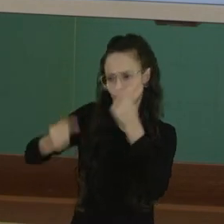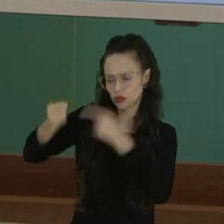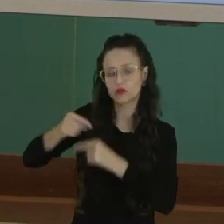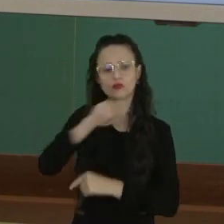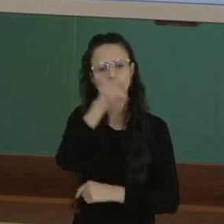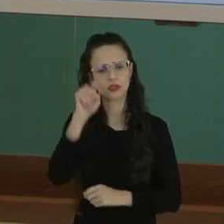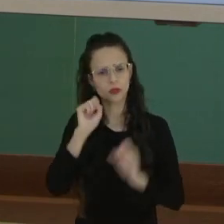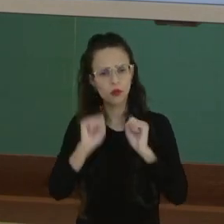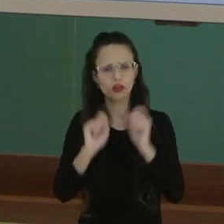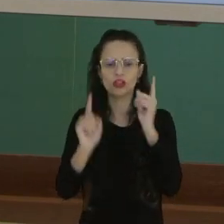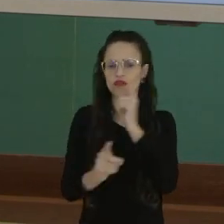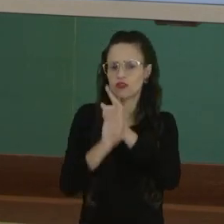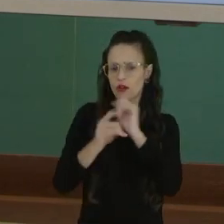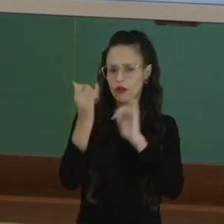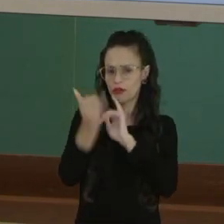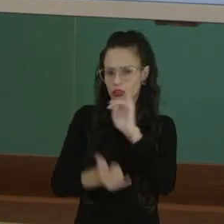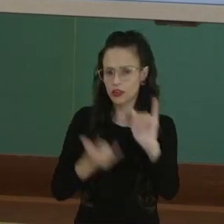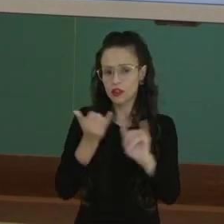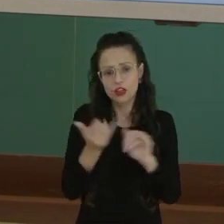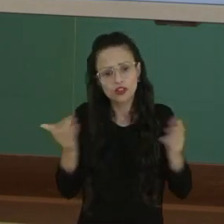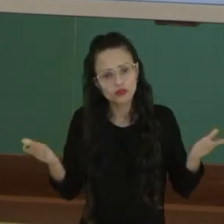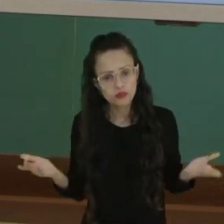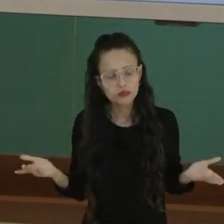aí possíveis